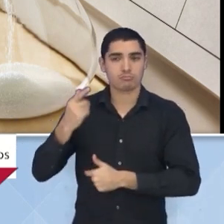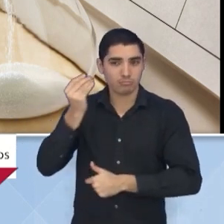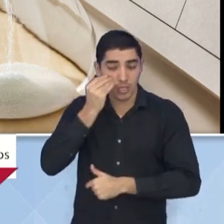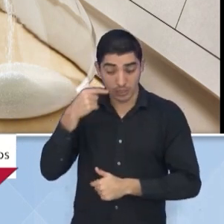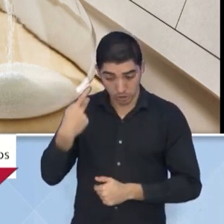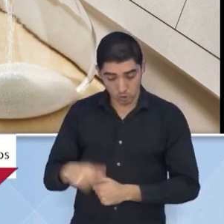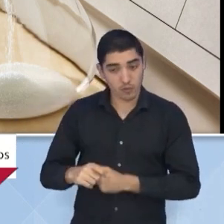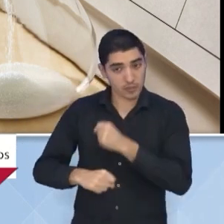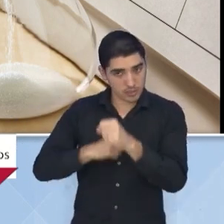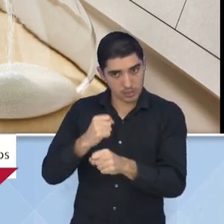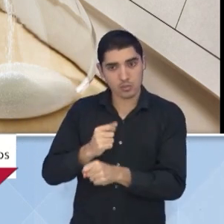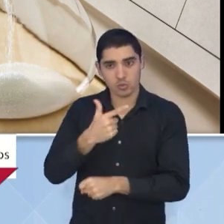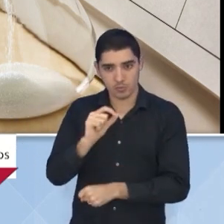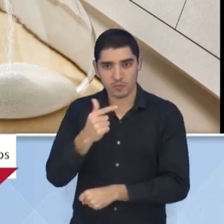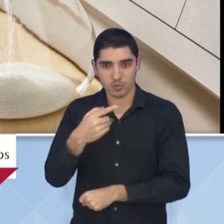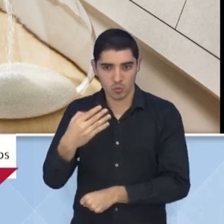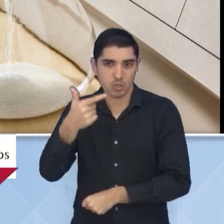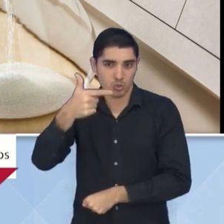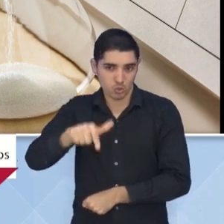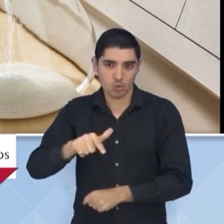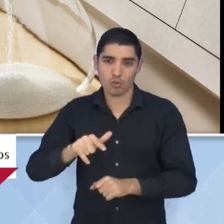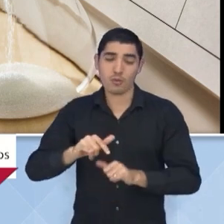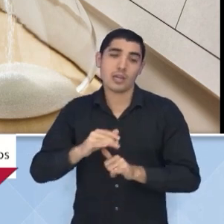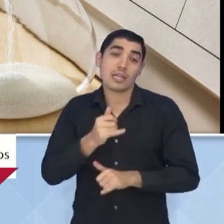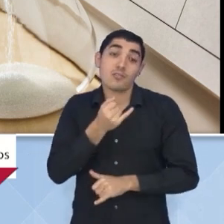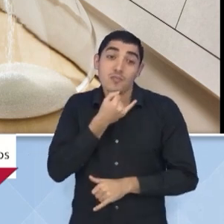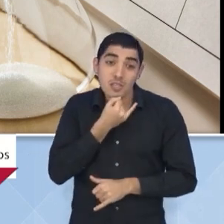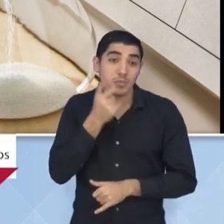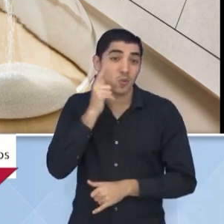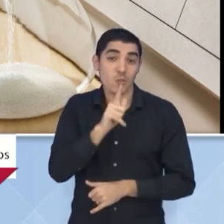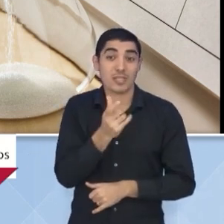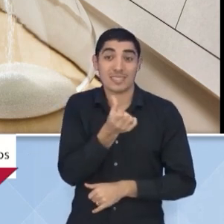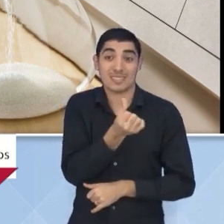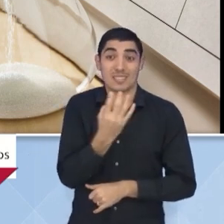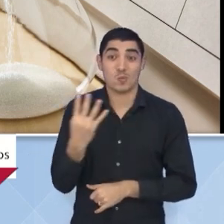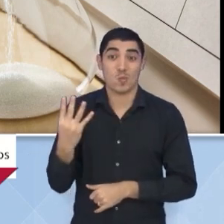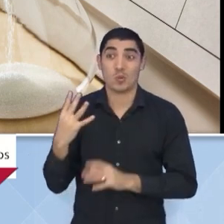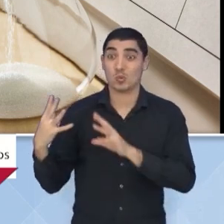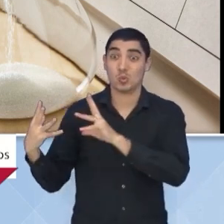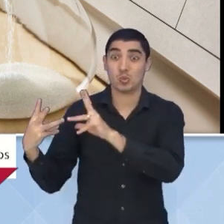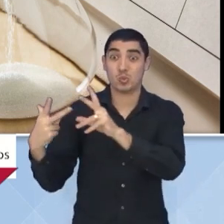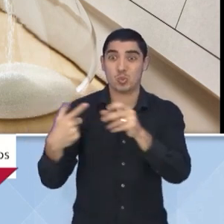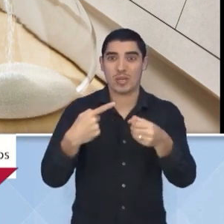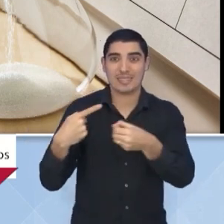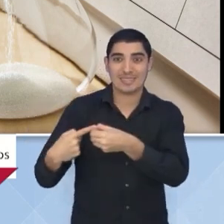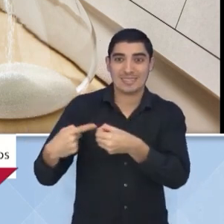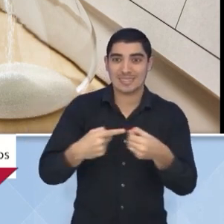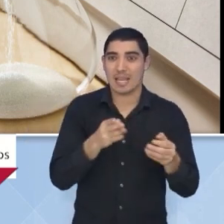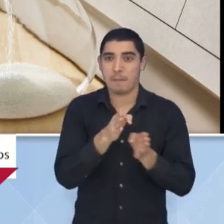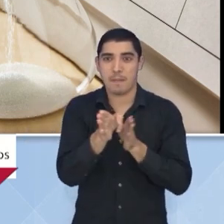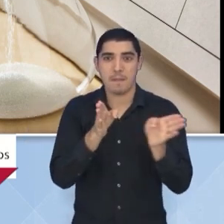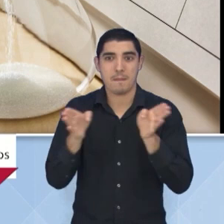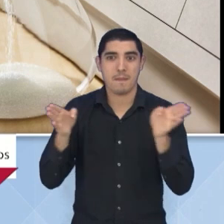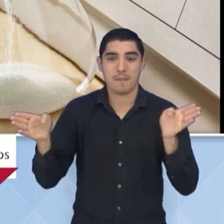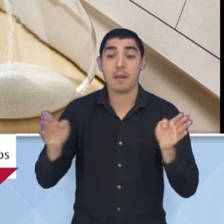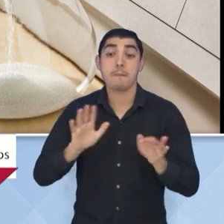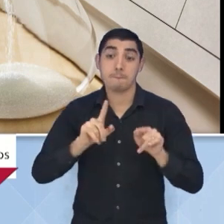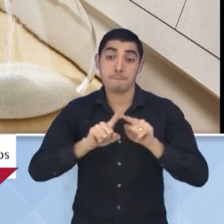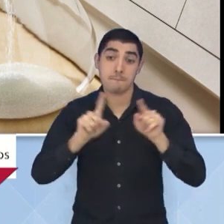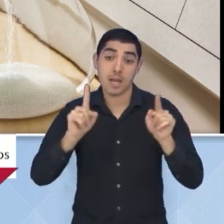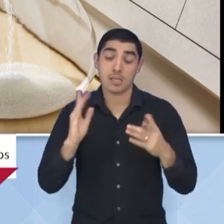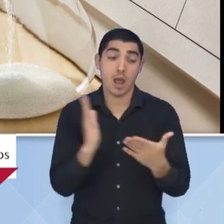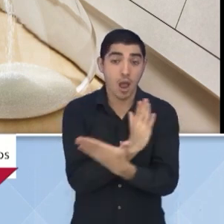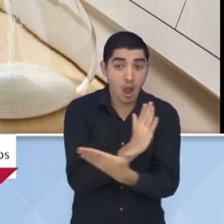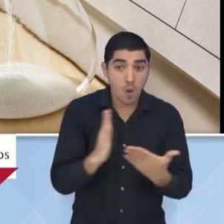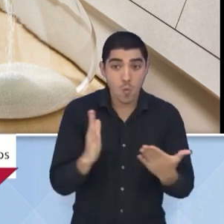eh infelizmente não dá para visitar os 644 municípios mas alguns municípios vão ser contemplados aí